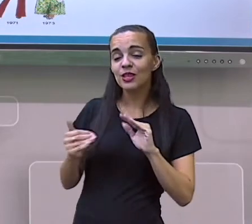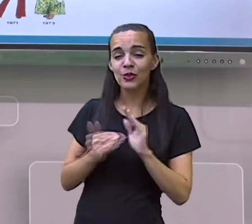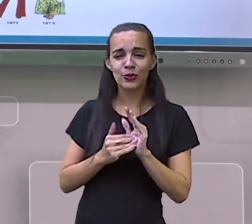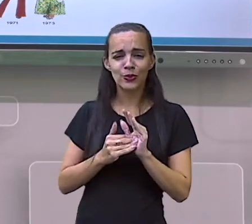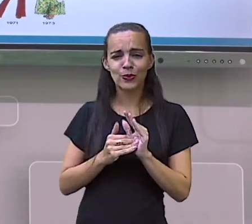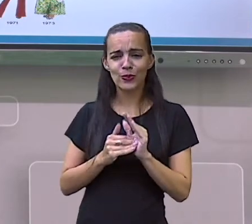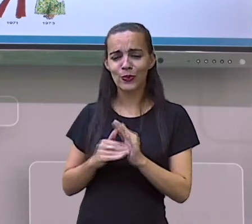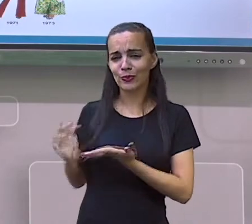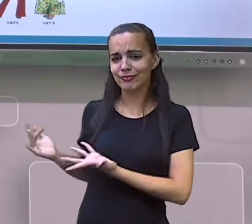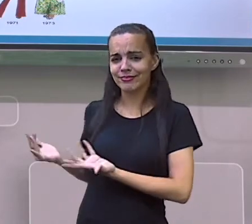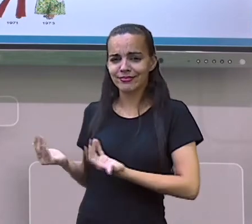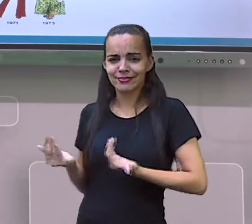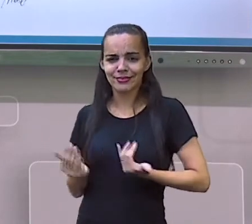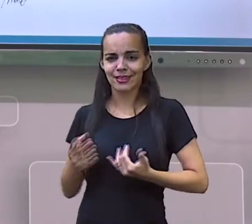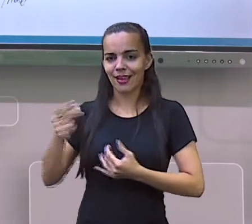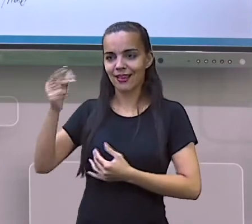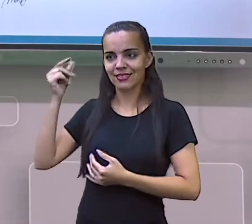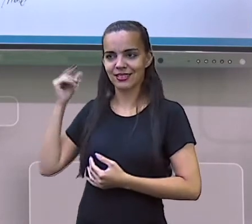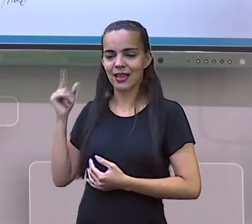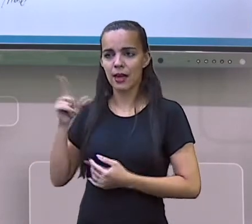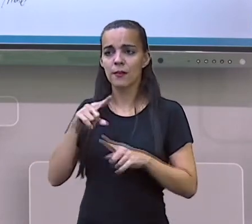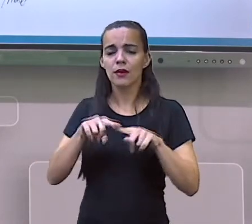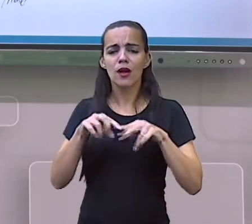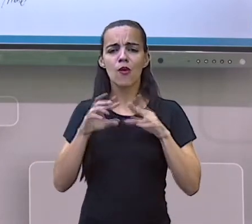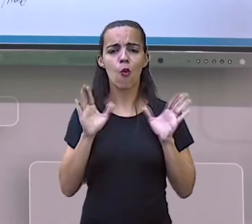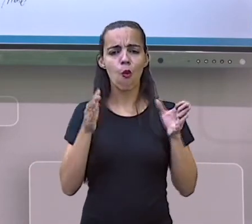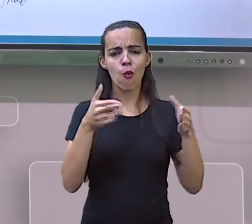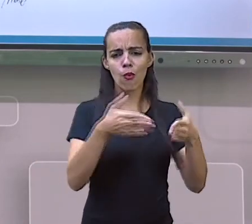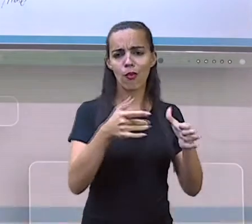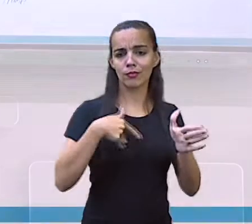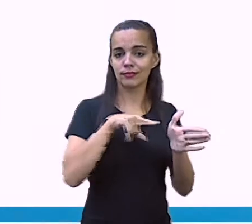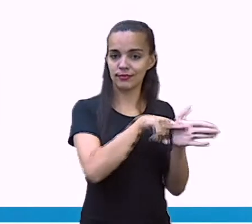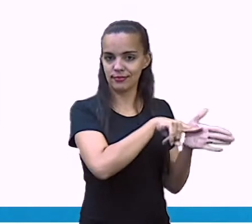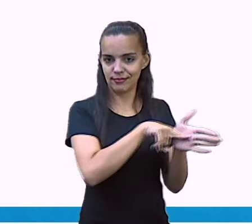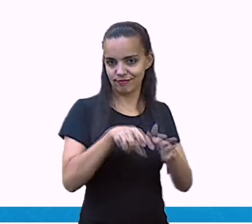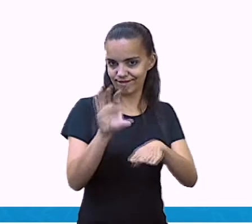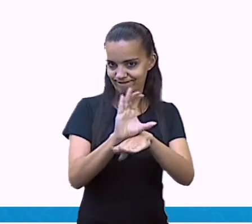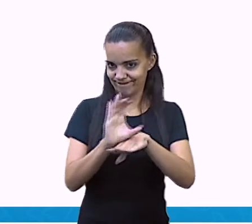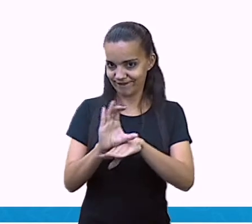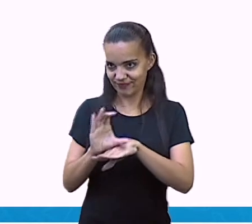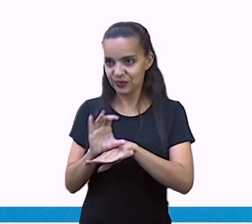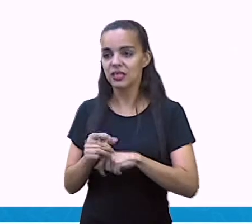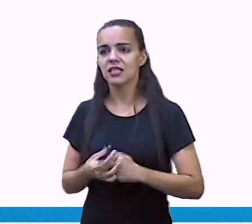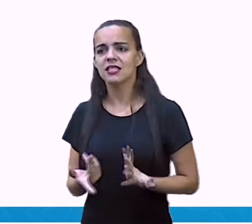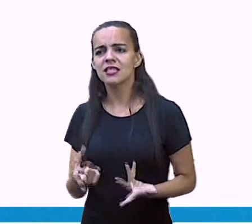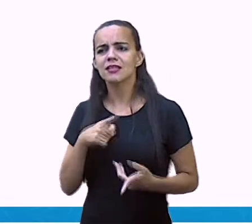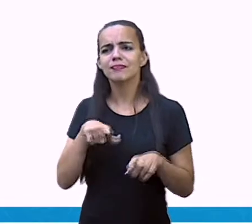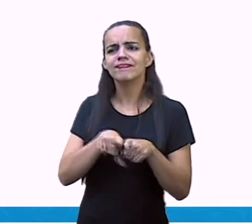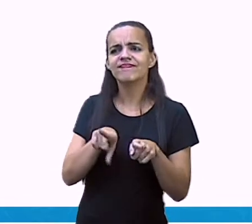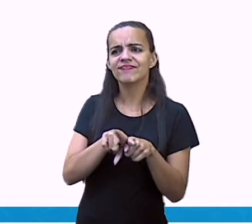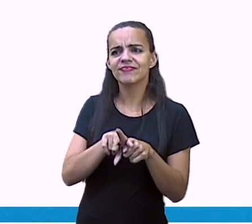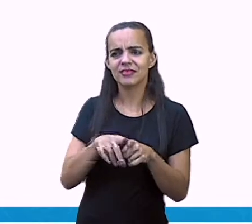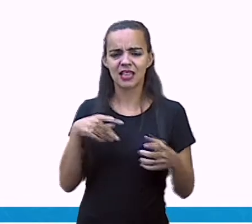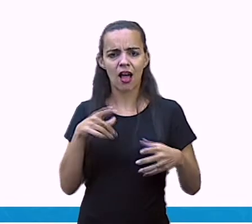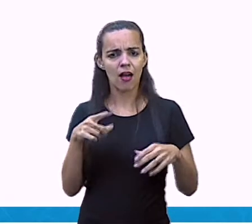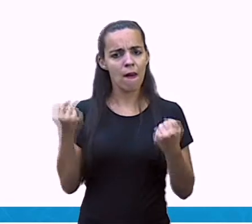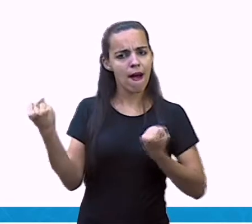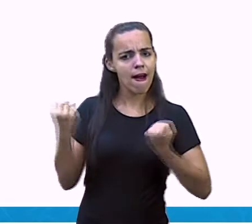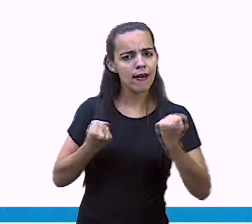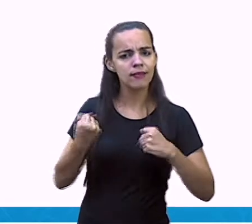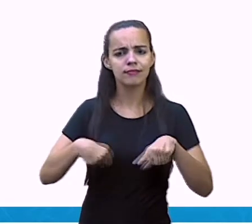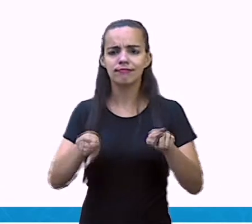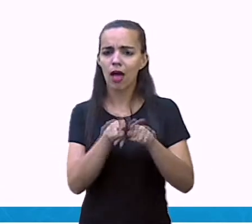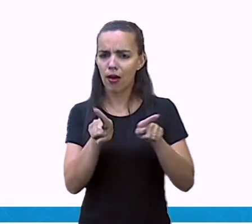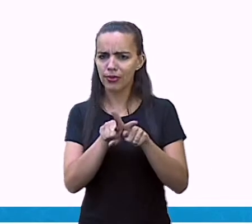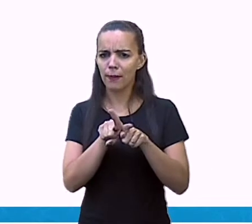época decorrem da ficção científica e as viagens espaciais. Até mesmo os carros americanos